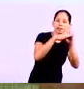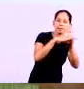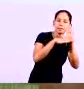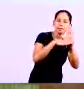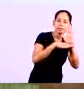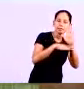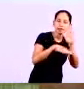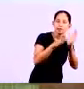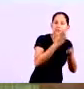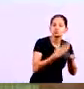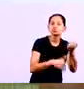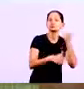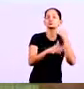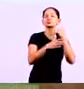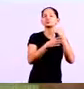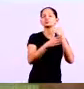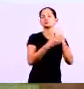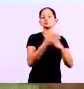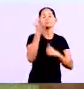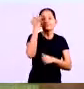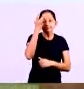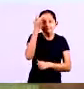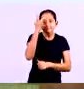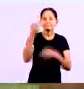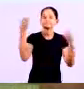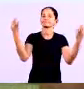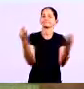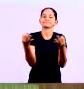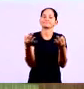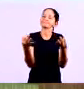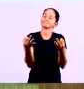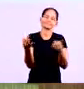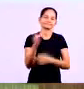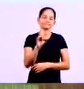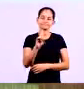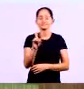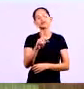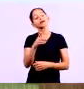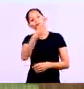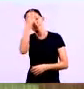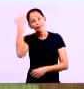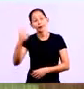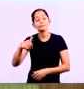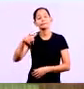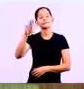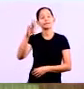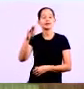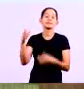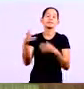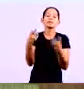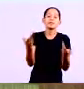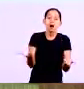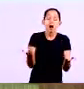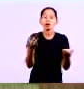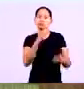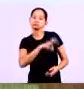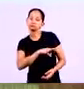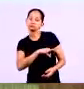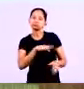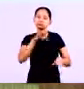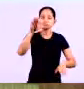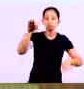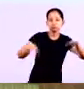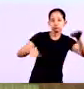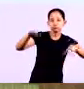é aquele produto em si, a gente não tem ainda essa definição. Quem paga mais? Paga-se mais hoje sobre o produto ou sobre a renda? A